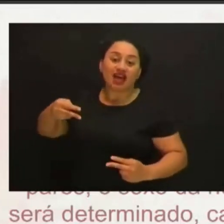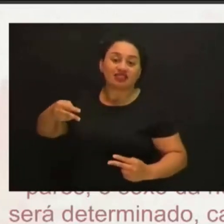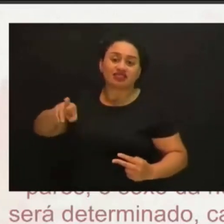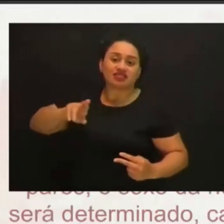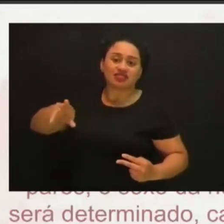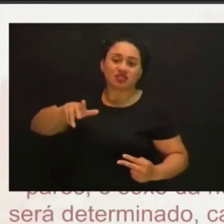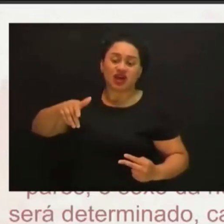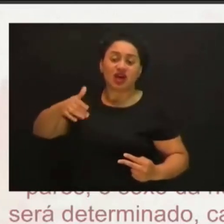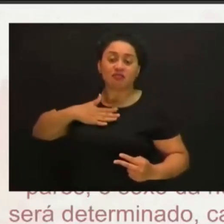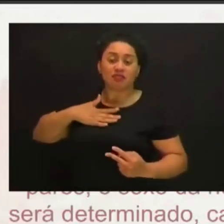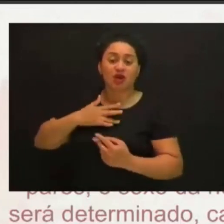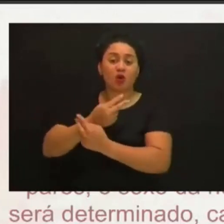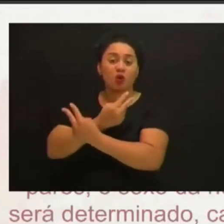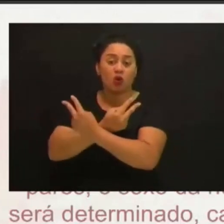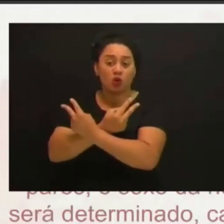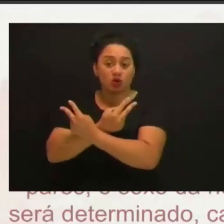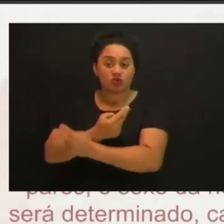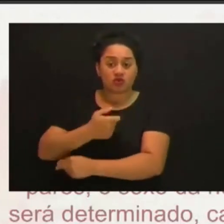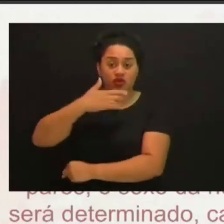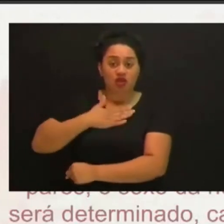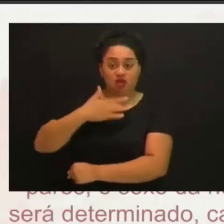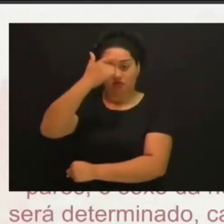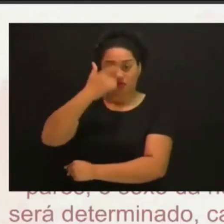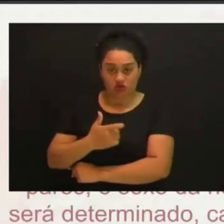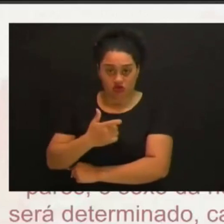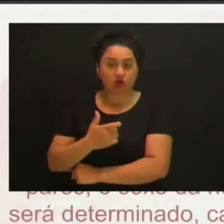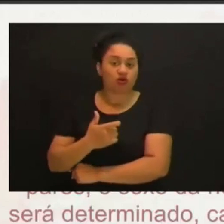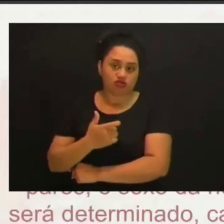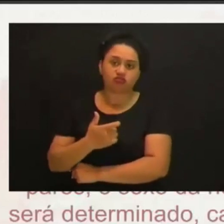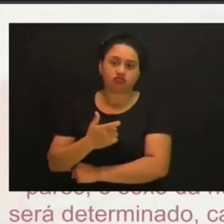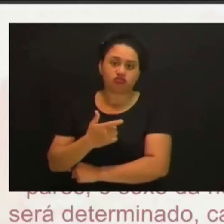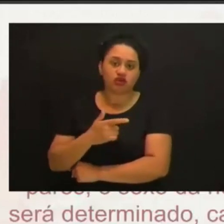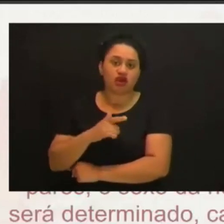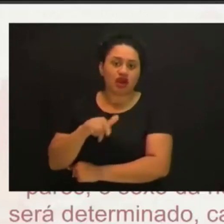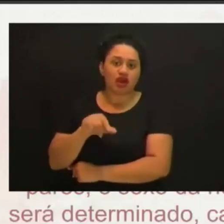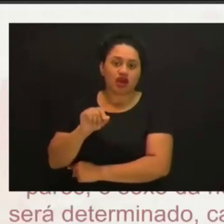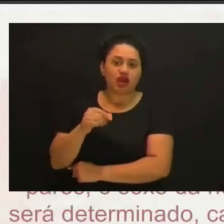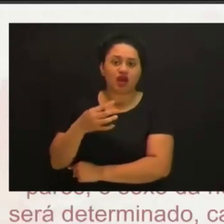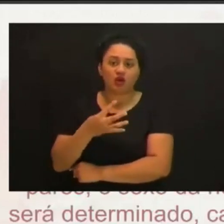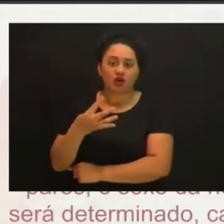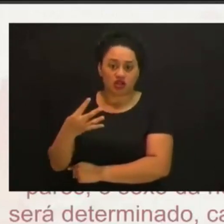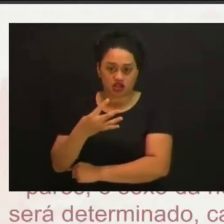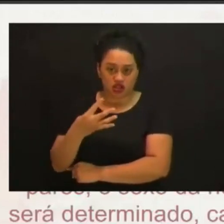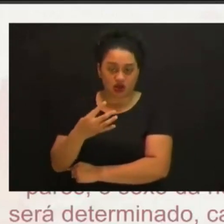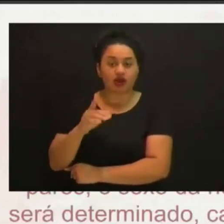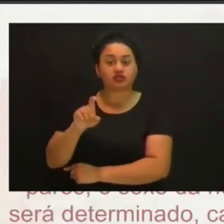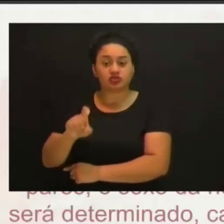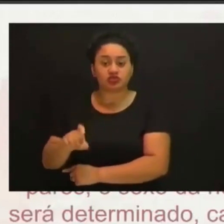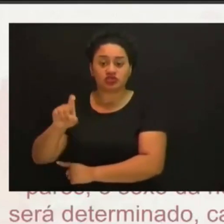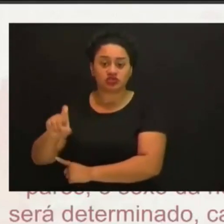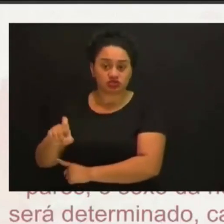Os meus cromossomos enquanto pessoa são X 44,